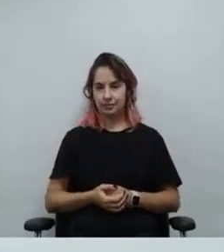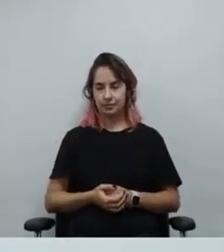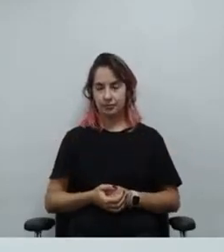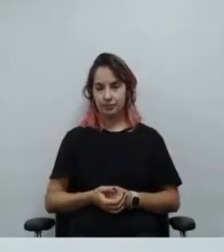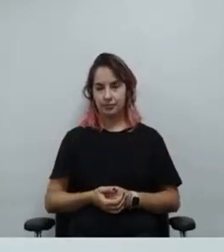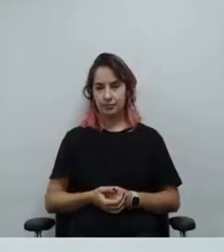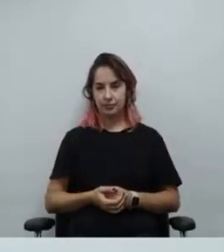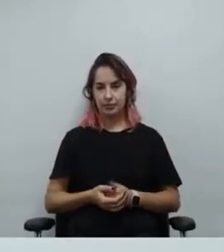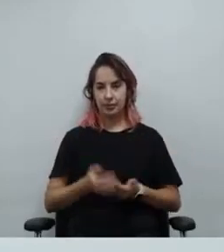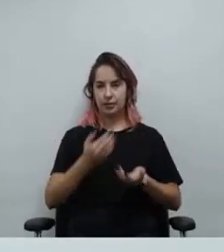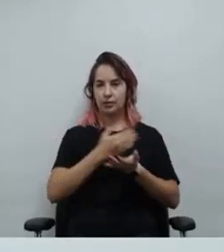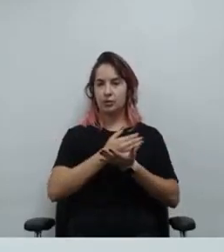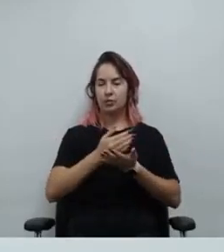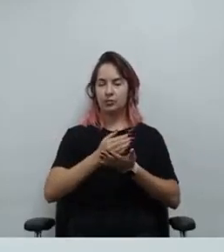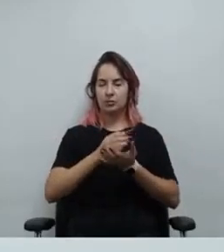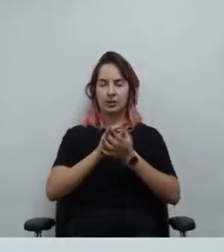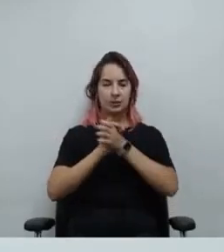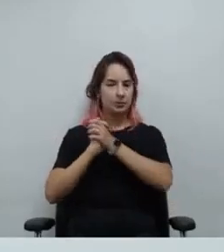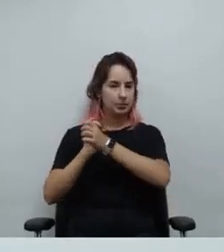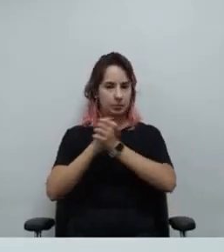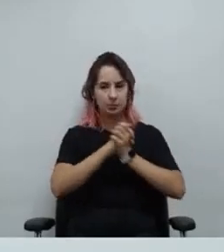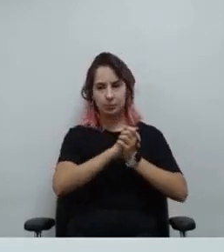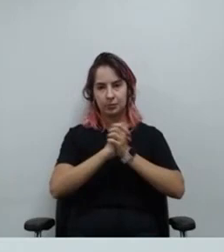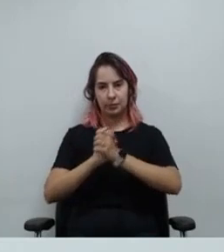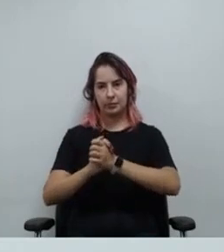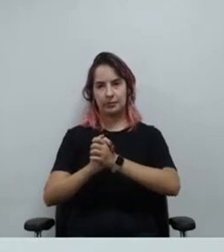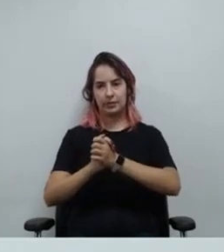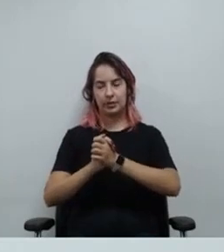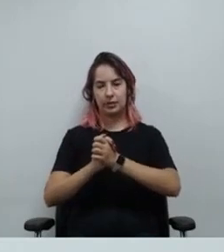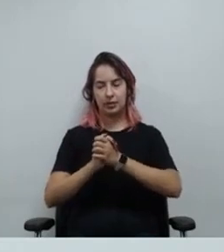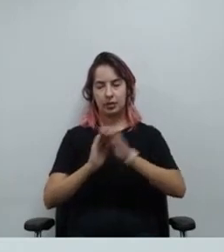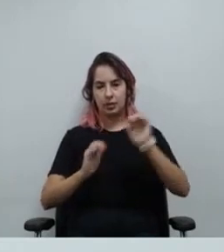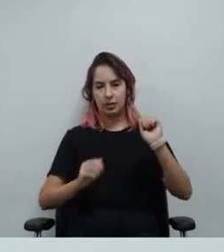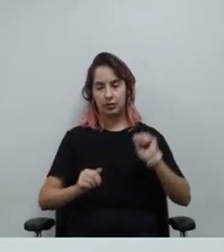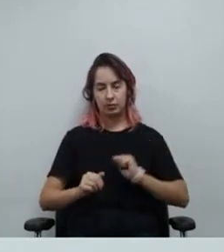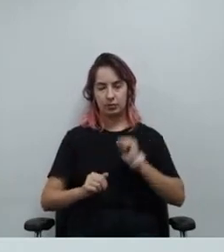Gostaria inicialmente de parabenizar tanto a